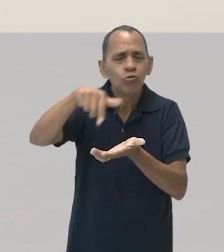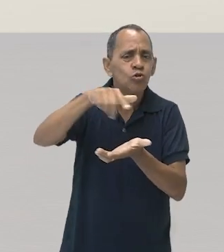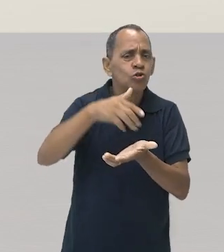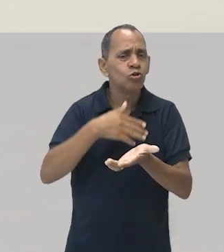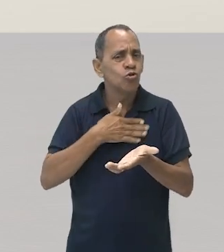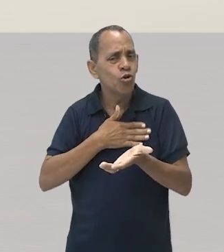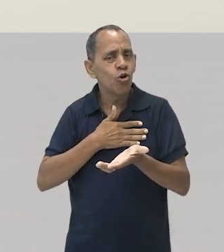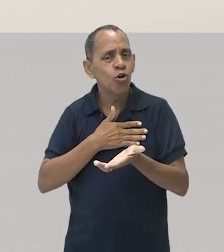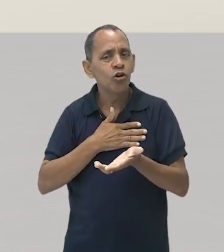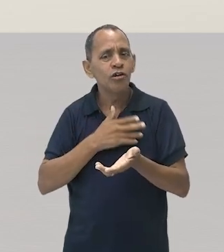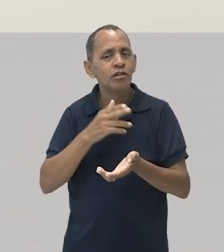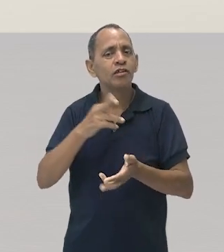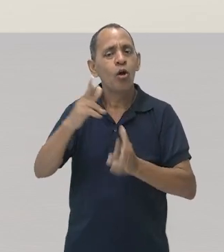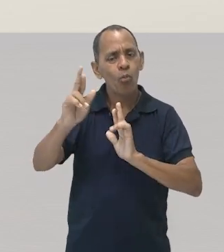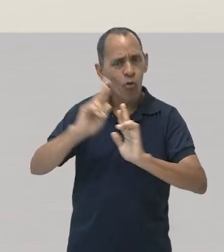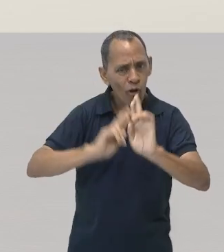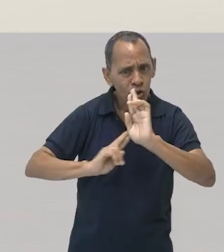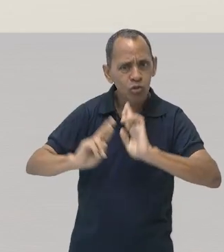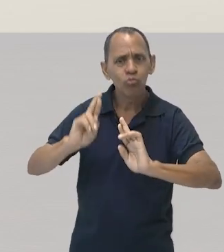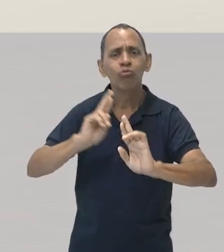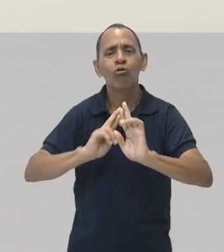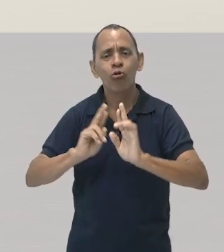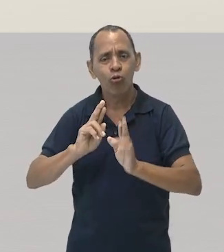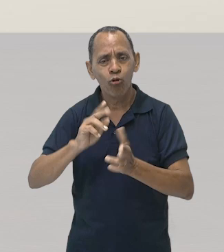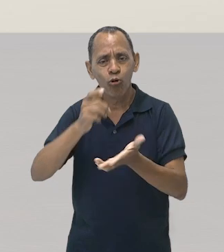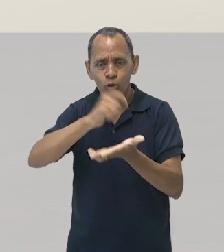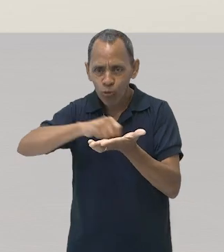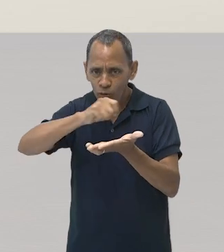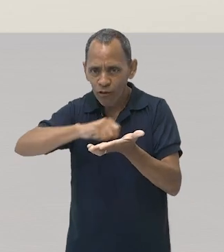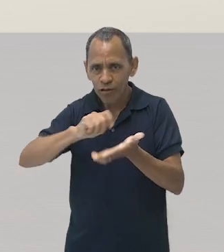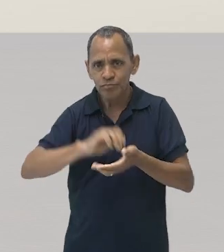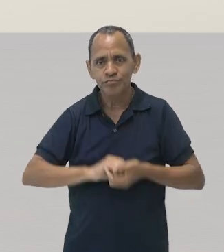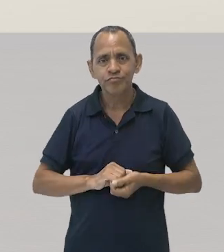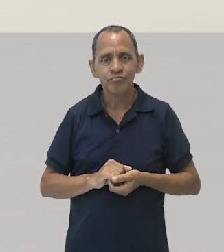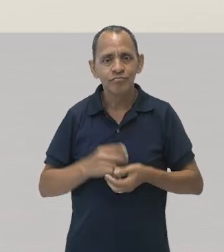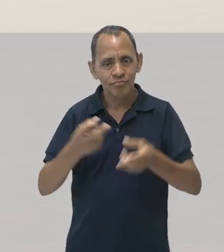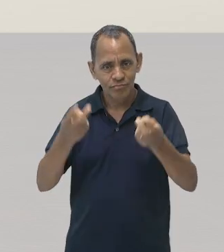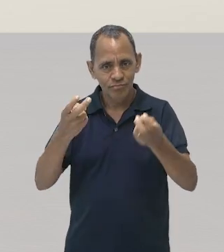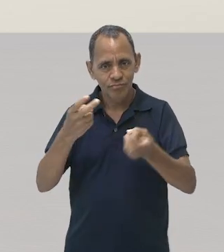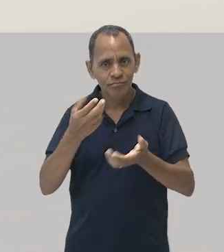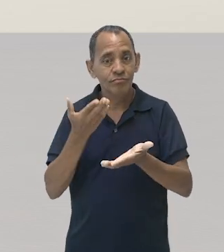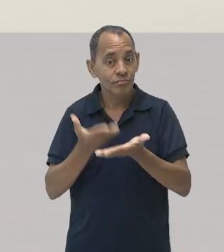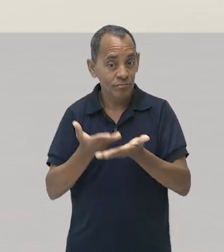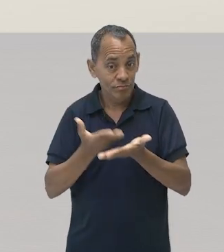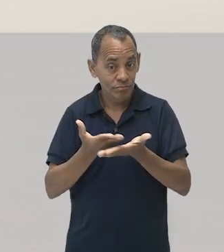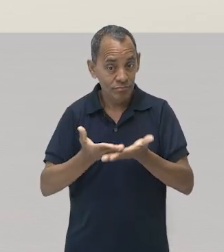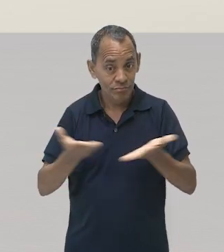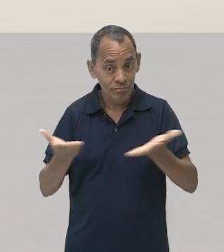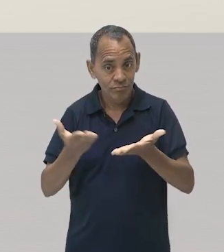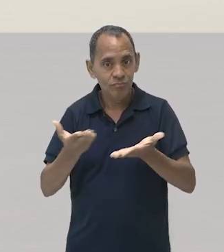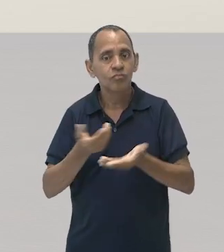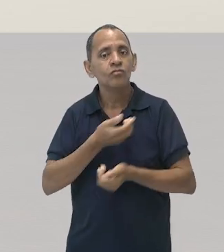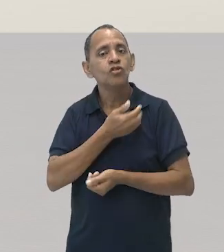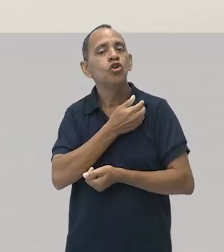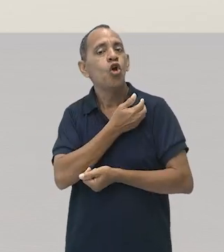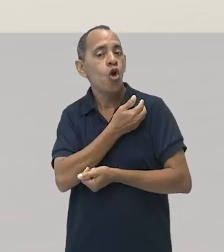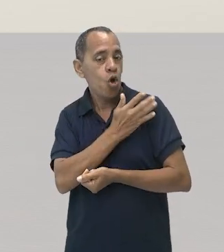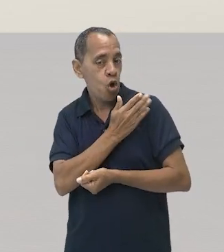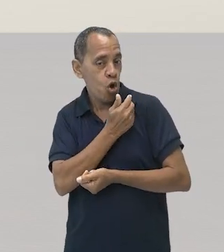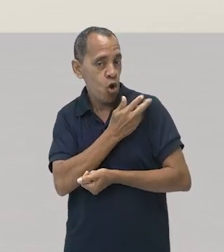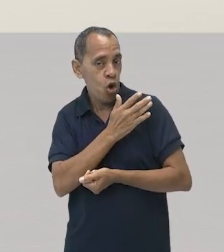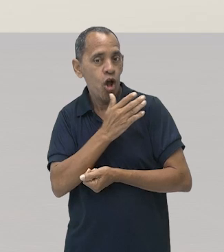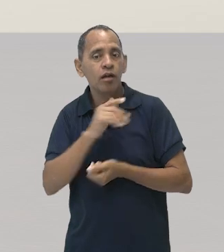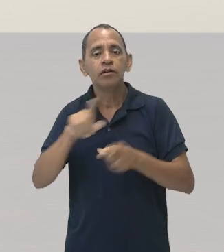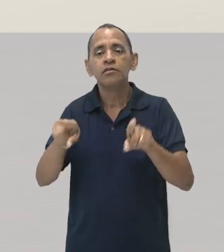de vocês. Bom, como vocês viram, a nossa aula ela vai falar sobre preconceito e estereótipo